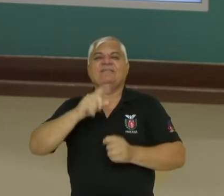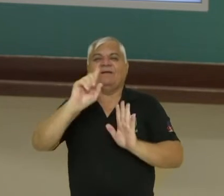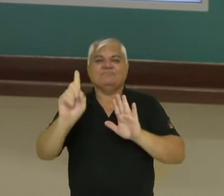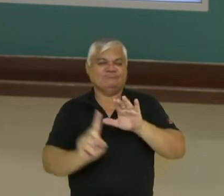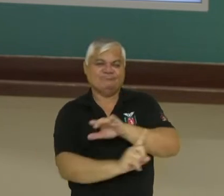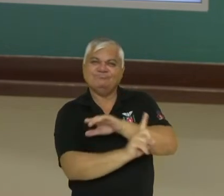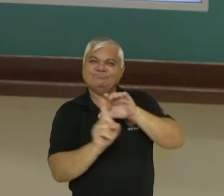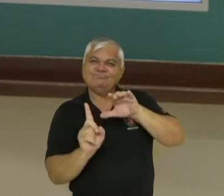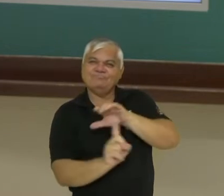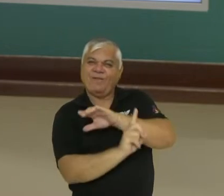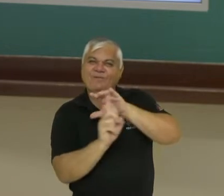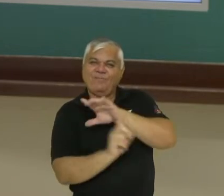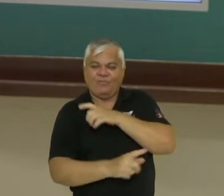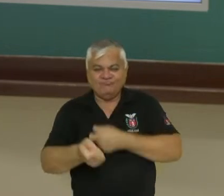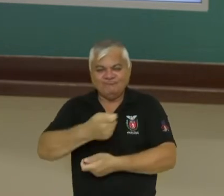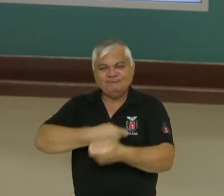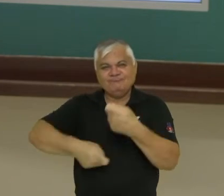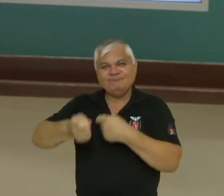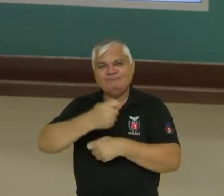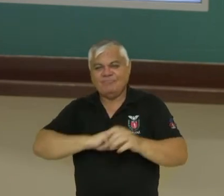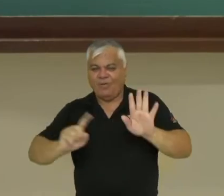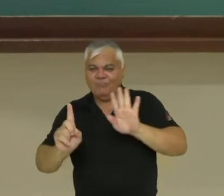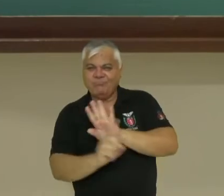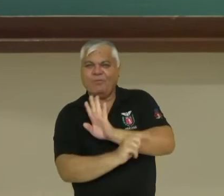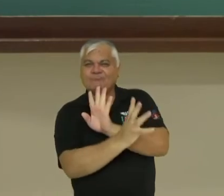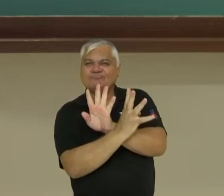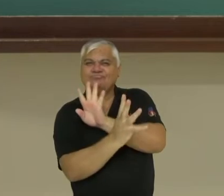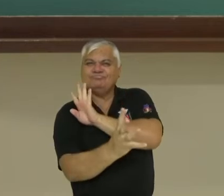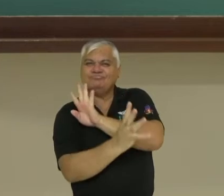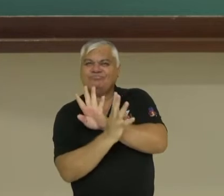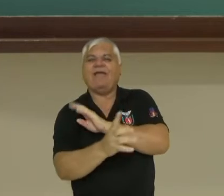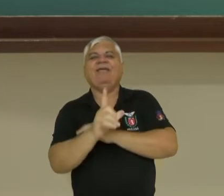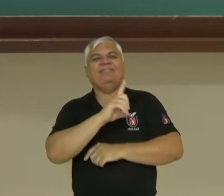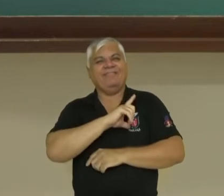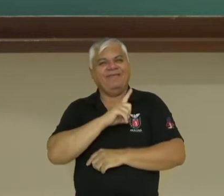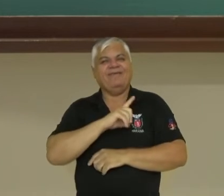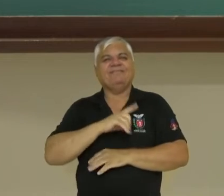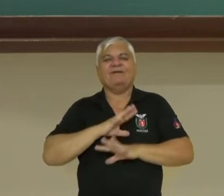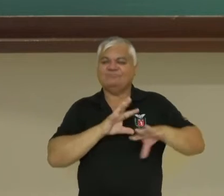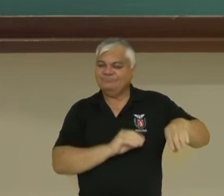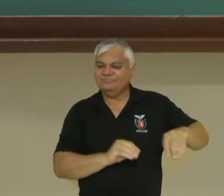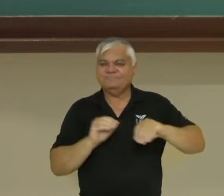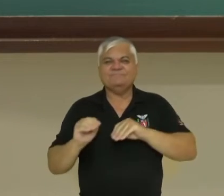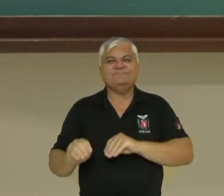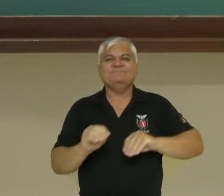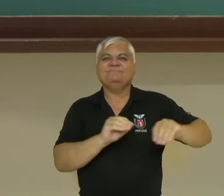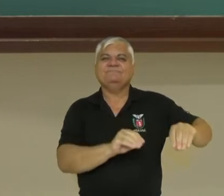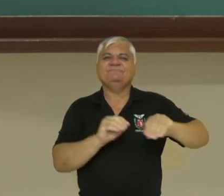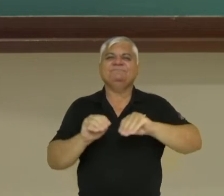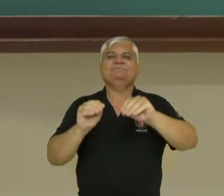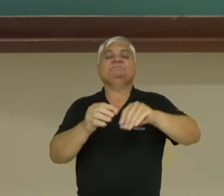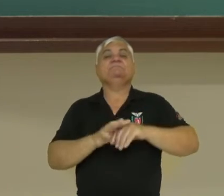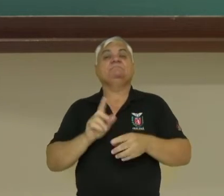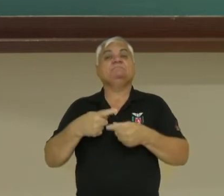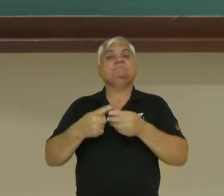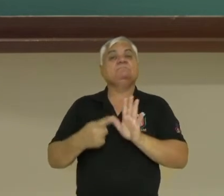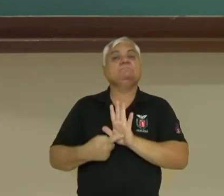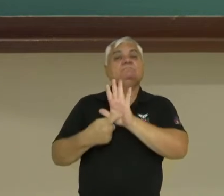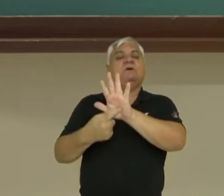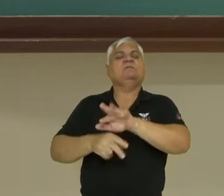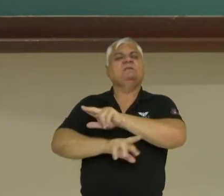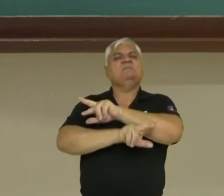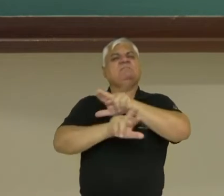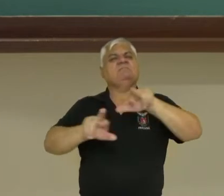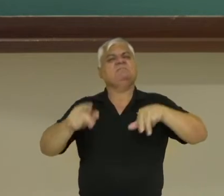esses espetáculos, né, então o circo passa a ser itinerante, passa a ser viajar de um lugar para o outro, para apresentar para